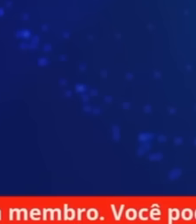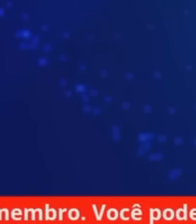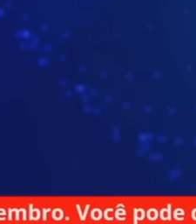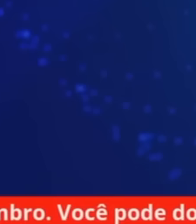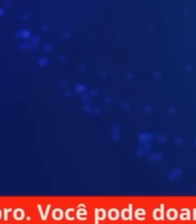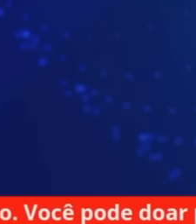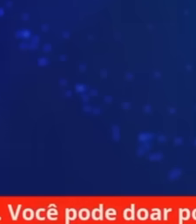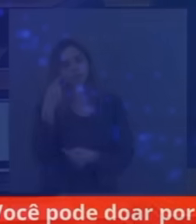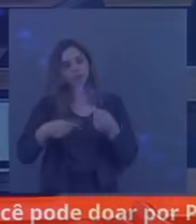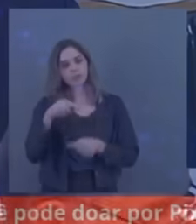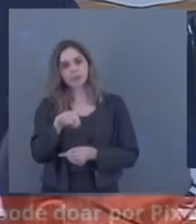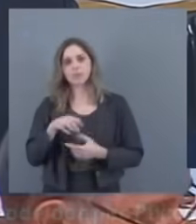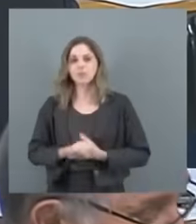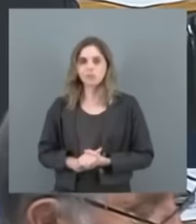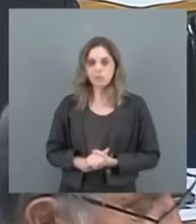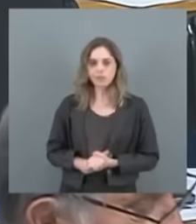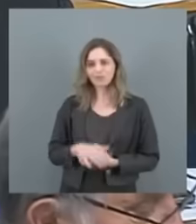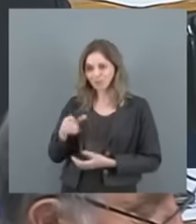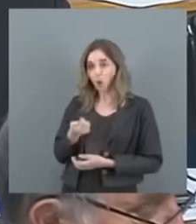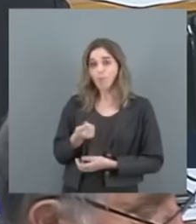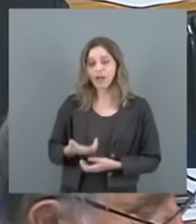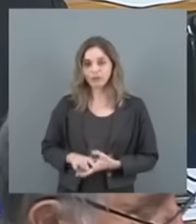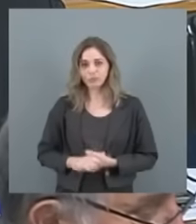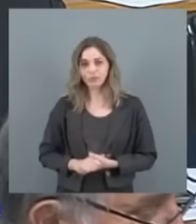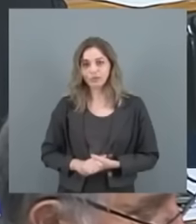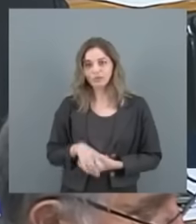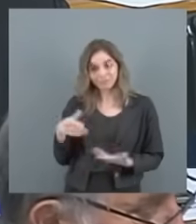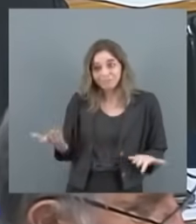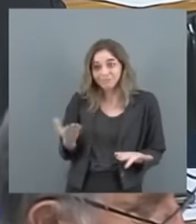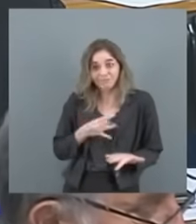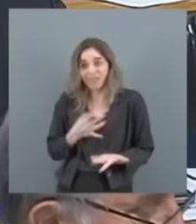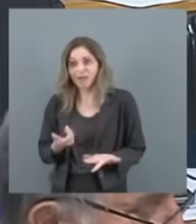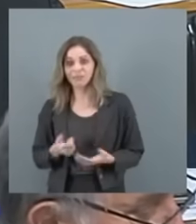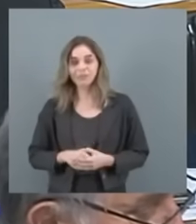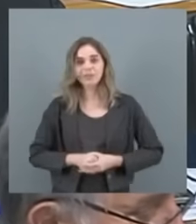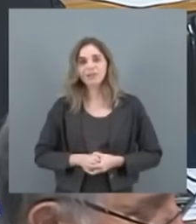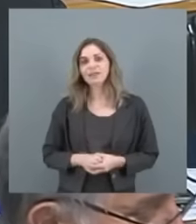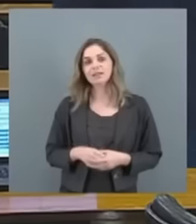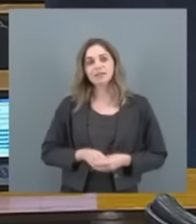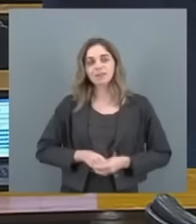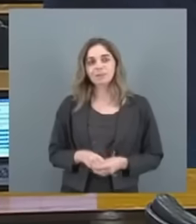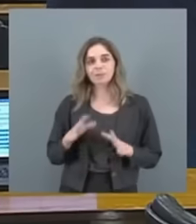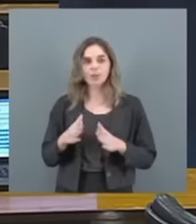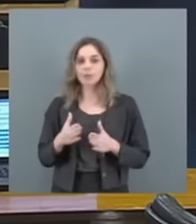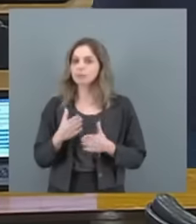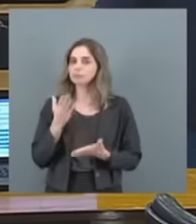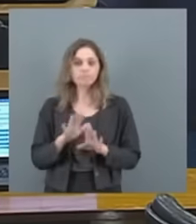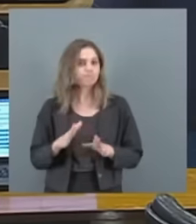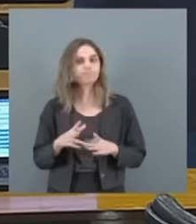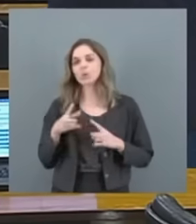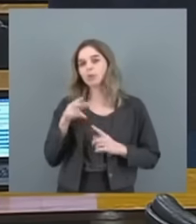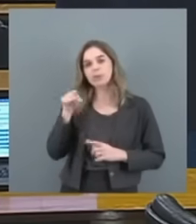né, que esculhambou? Você é um covarde. A palavra que você tem para você não é patriota, senador, você não é senador, cristão. Eu vou interromper, Vossa Excelência, logo no início. Covarde? Chamar de covarde